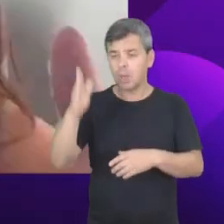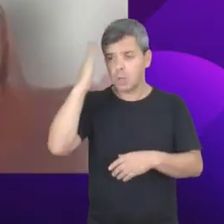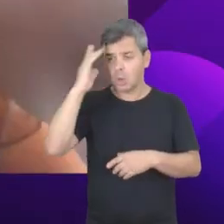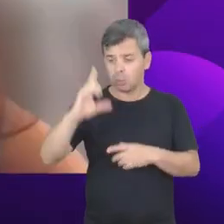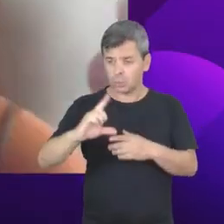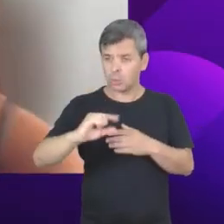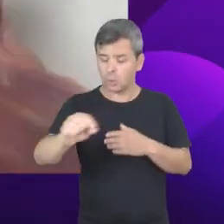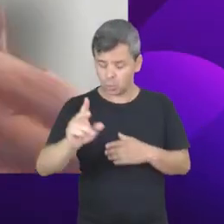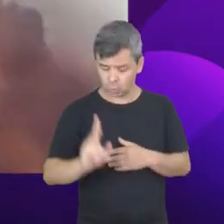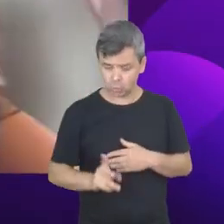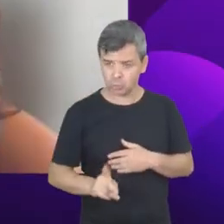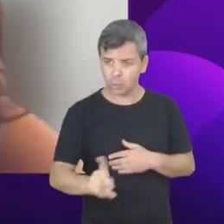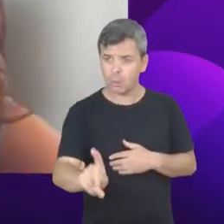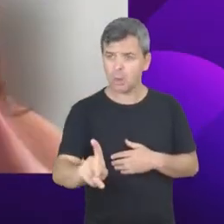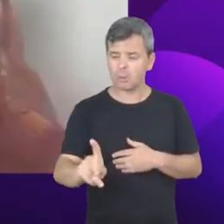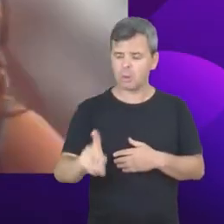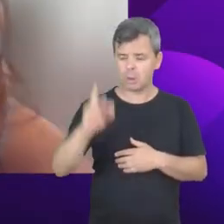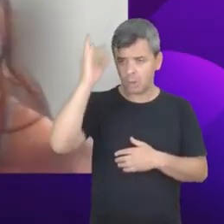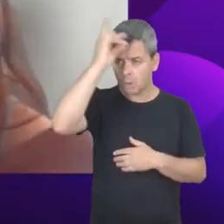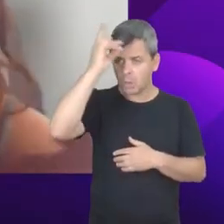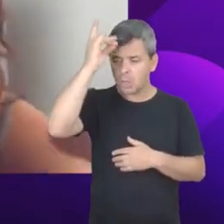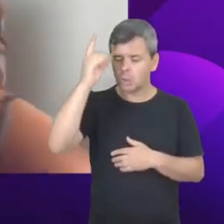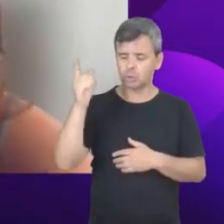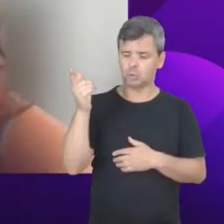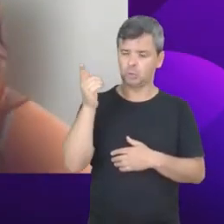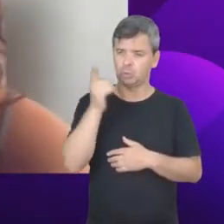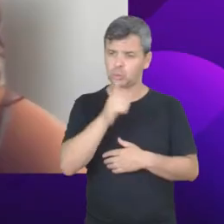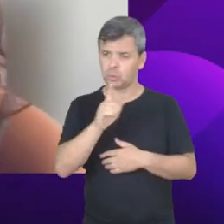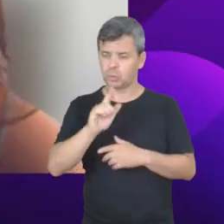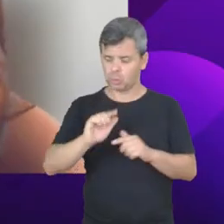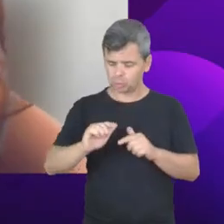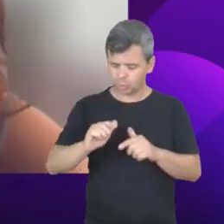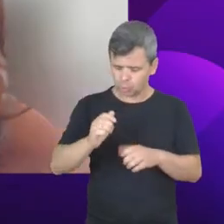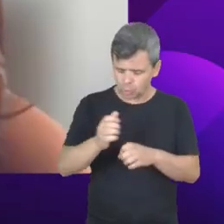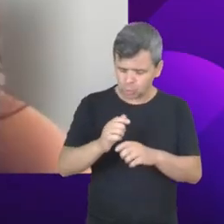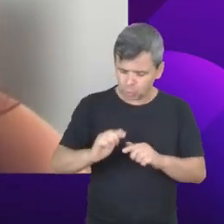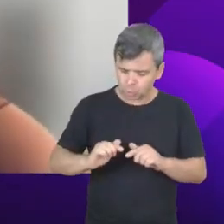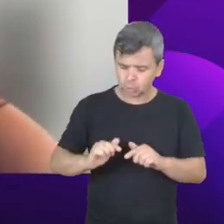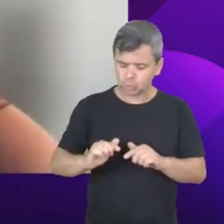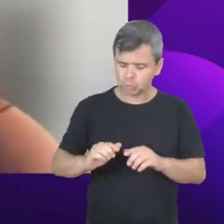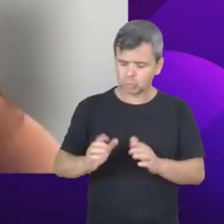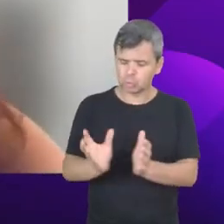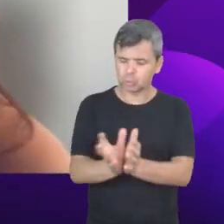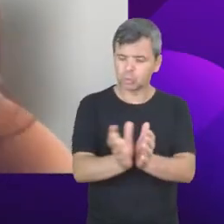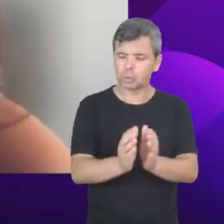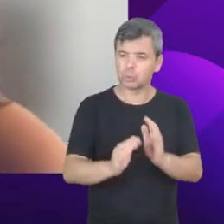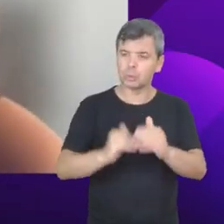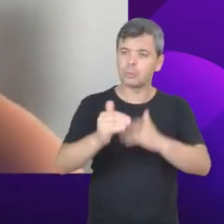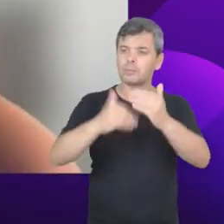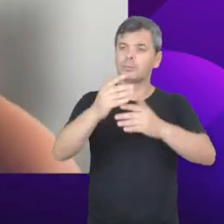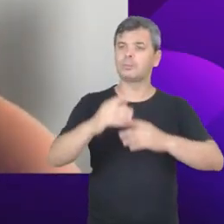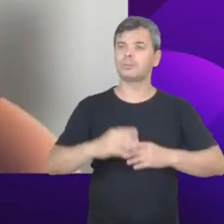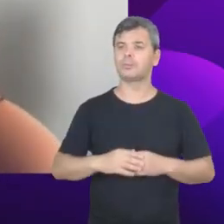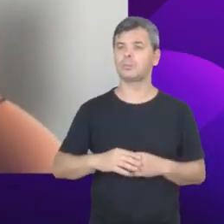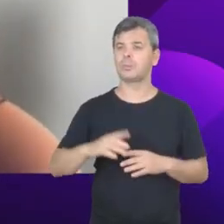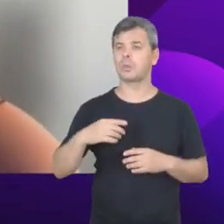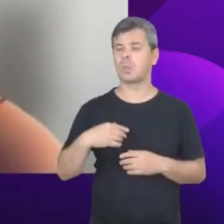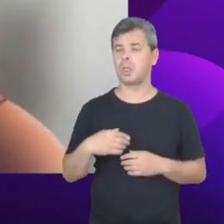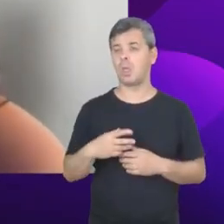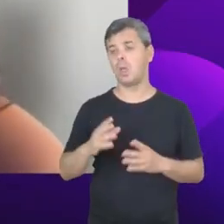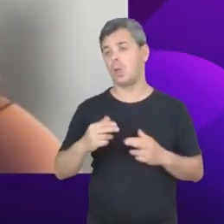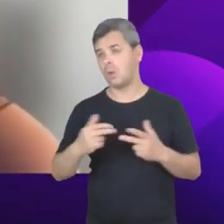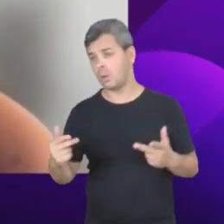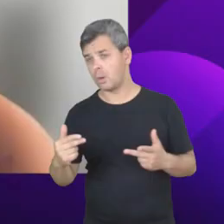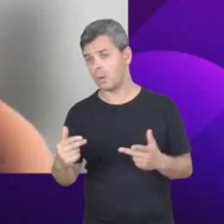saem, continuam nesse espírito de conquista e de construção coletiva ao longo dos processos. É uma coisa